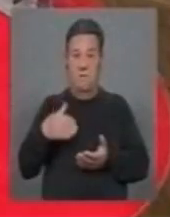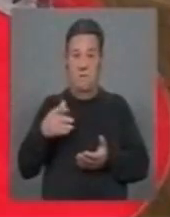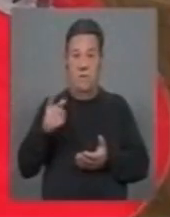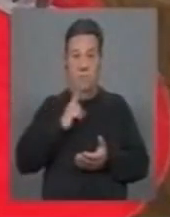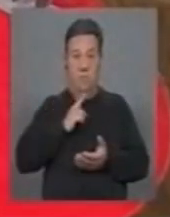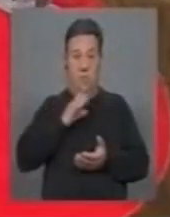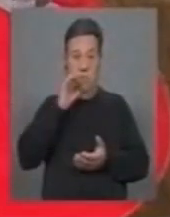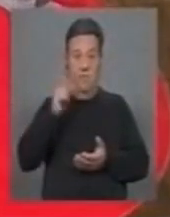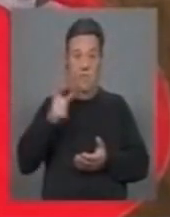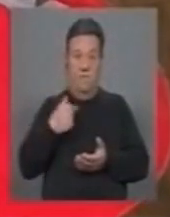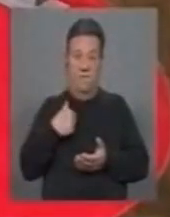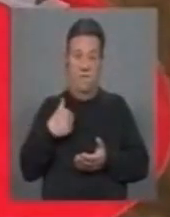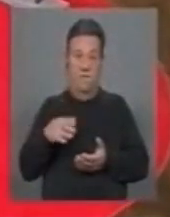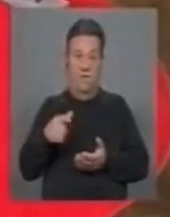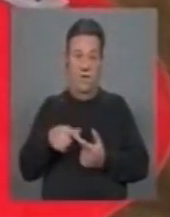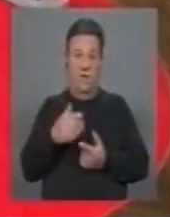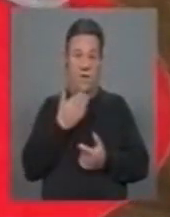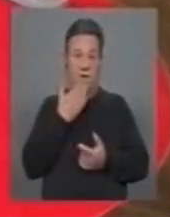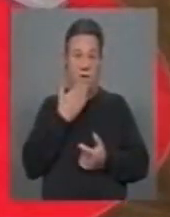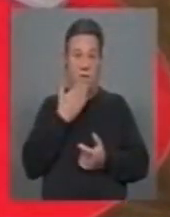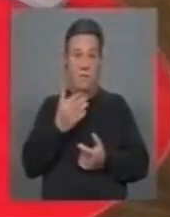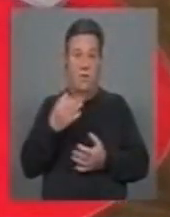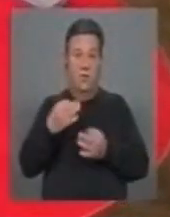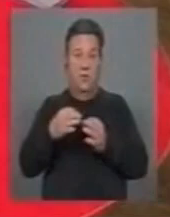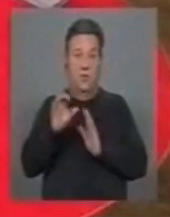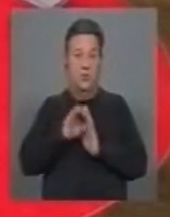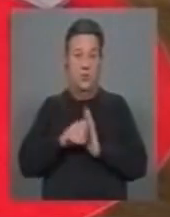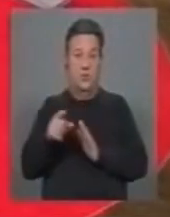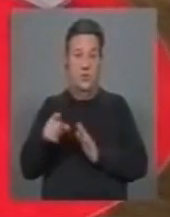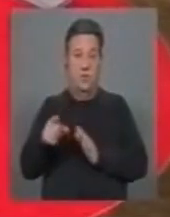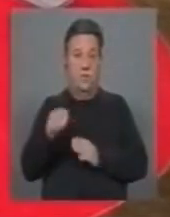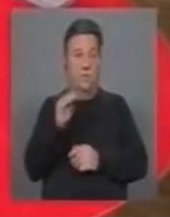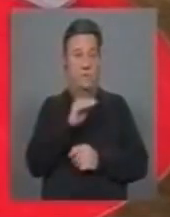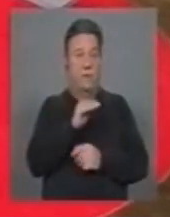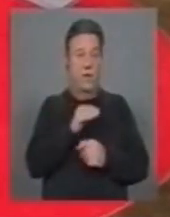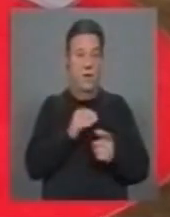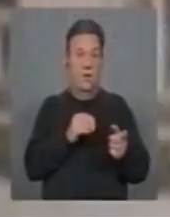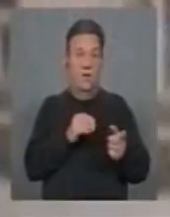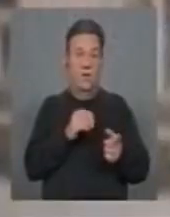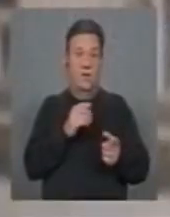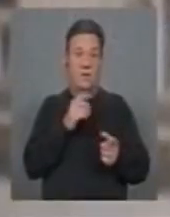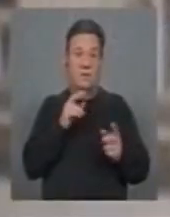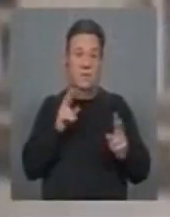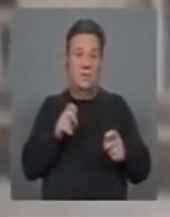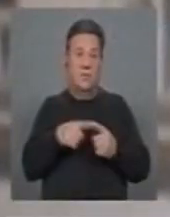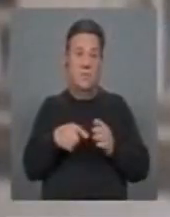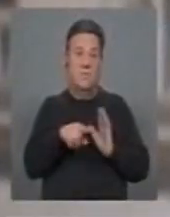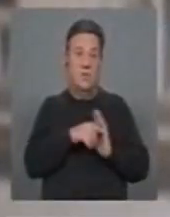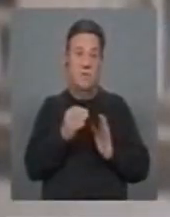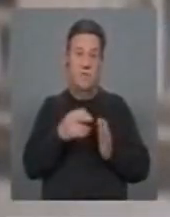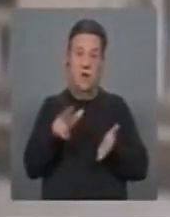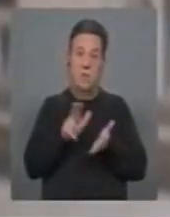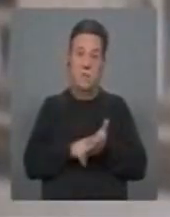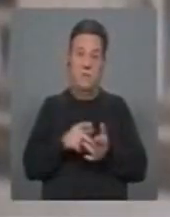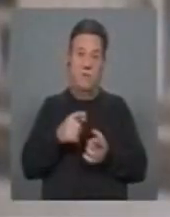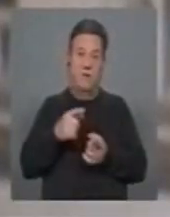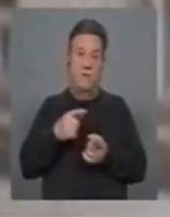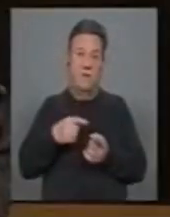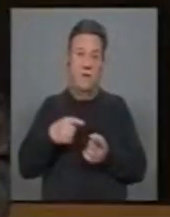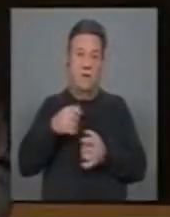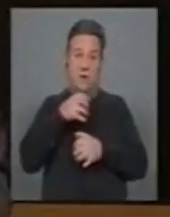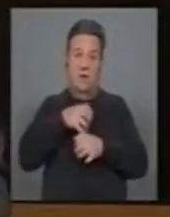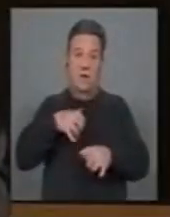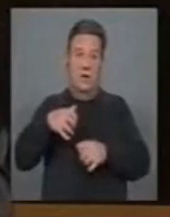ao ao próprio governo que vai pedir ao terminal com o final tanto sobre uma medida que foi aprovada tanto